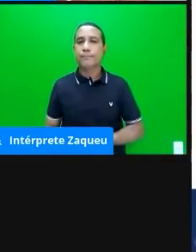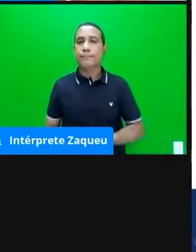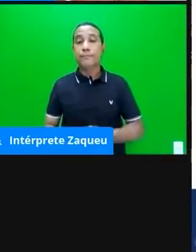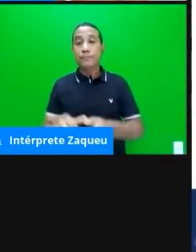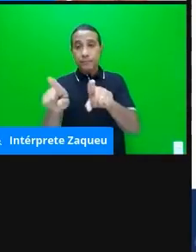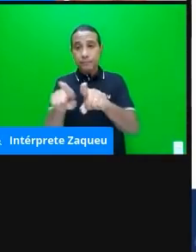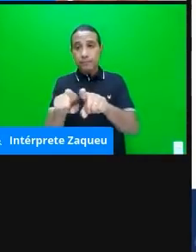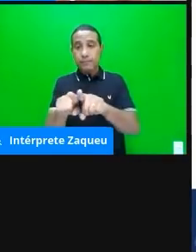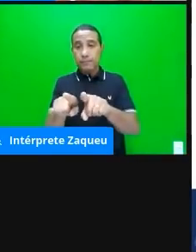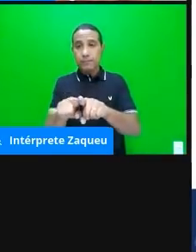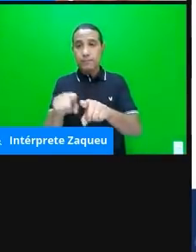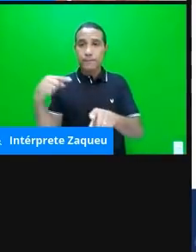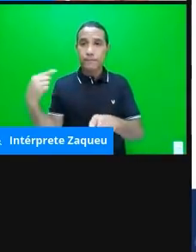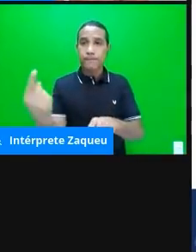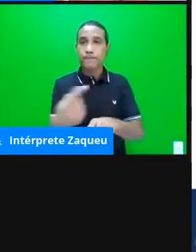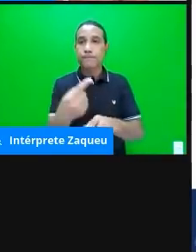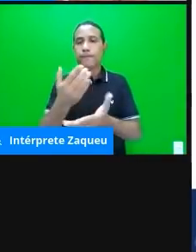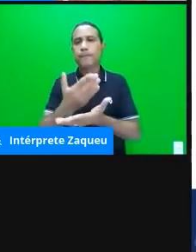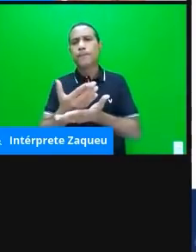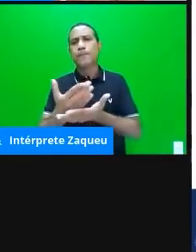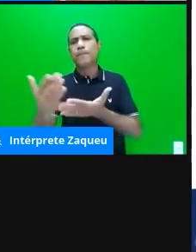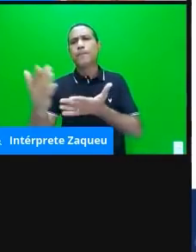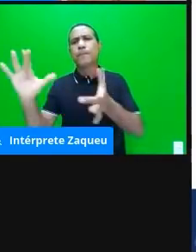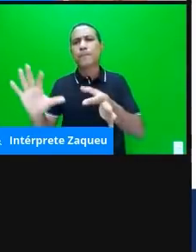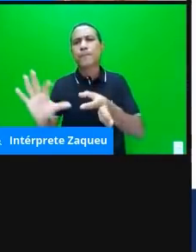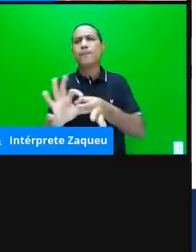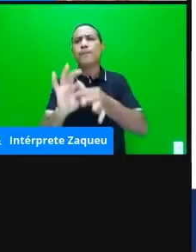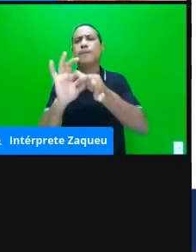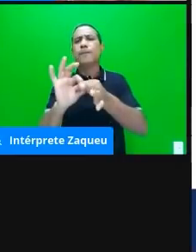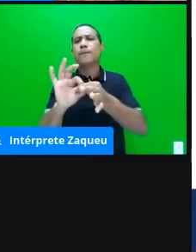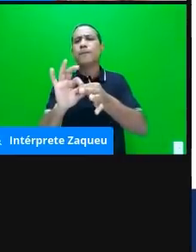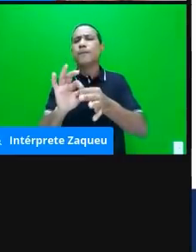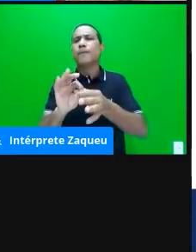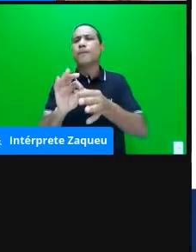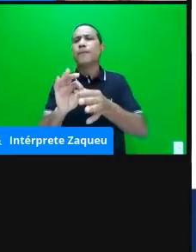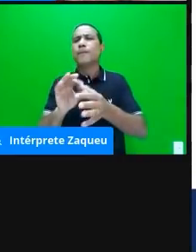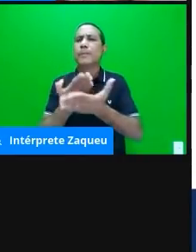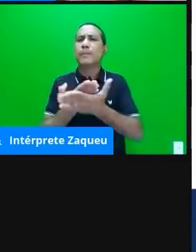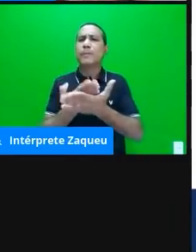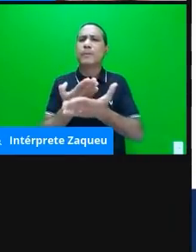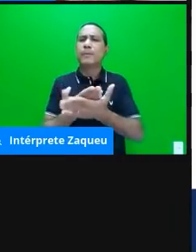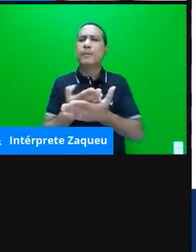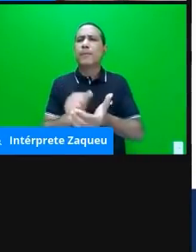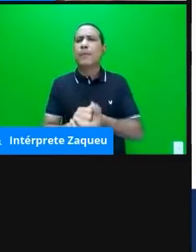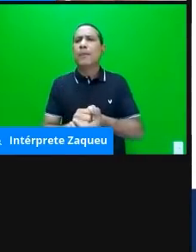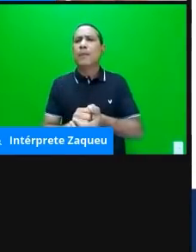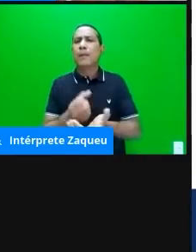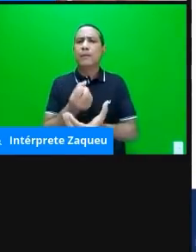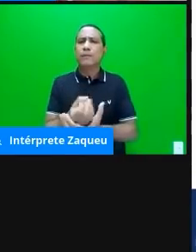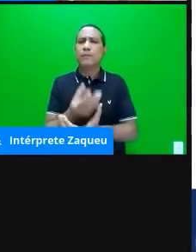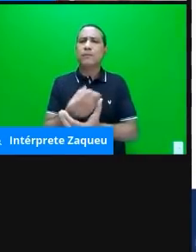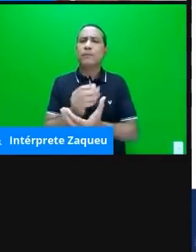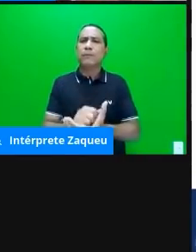Também, nós começamos a incorporar também os nossos estudos de alfabetização, de leitura e escrita,